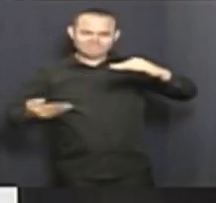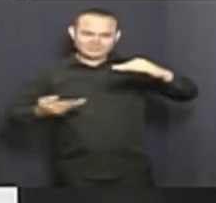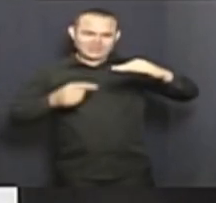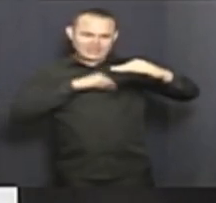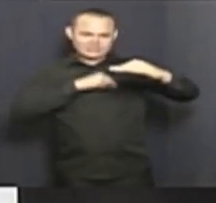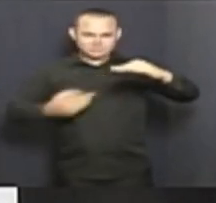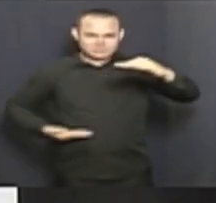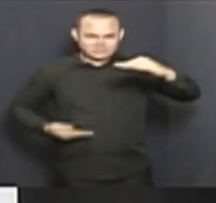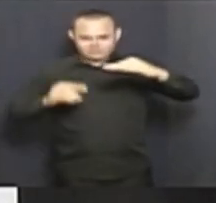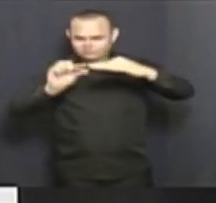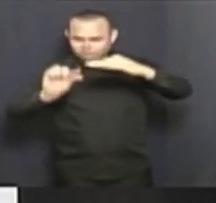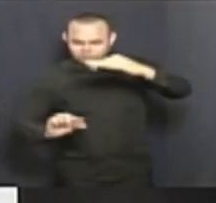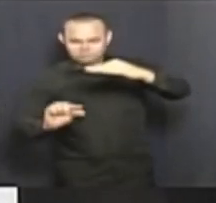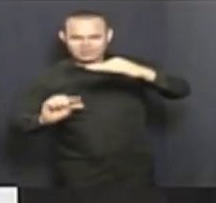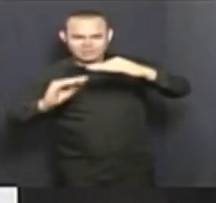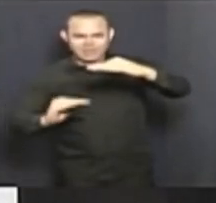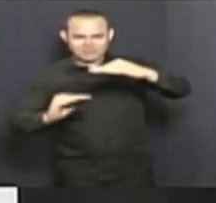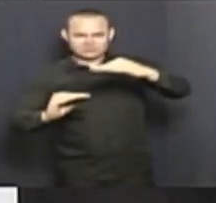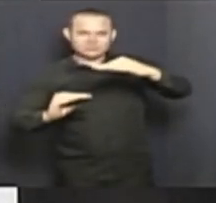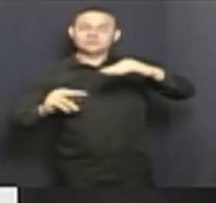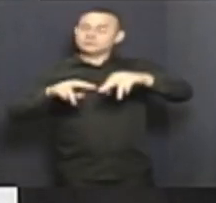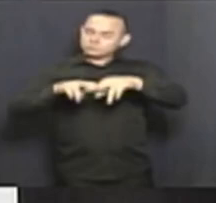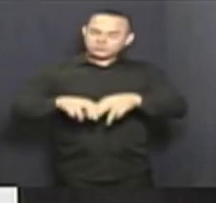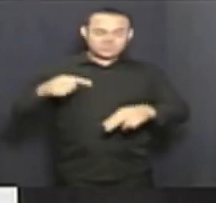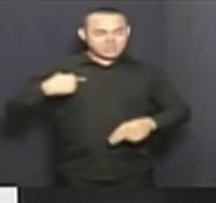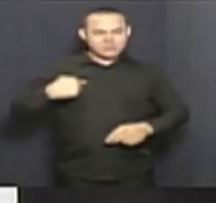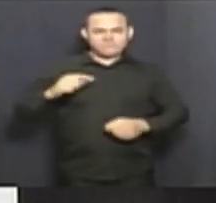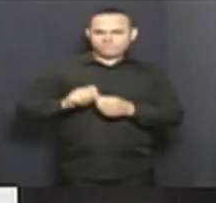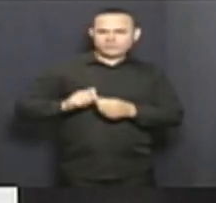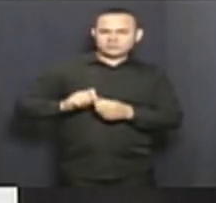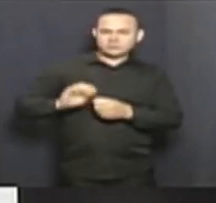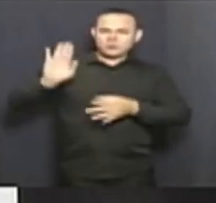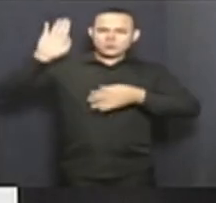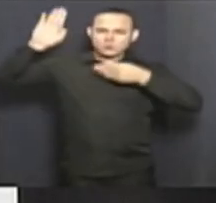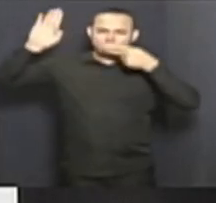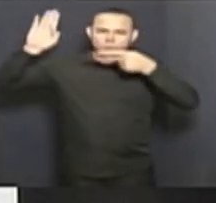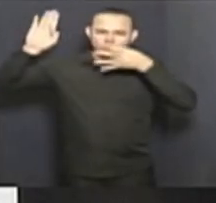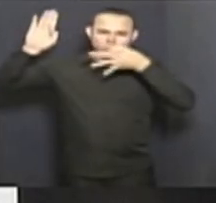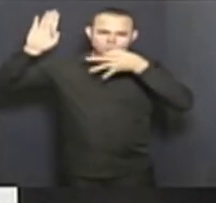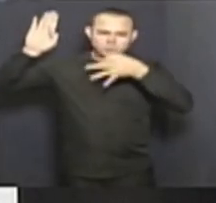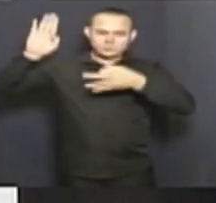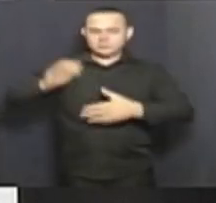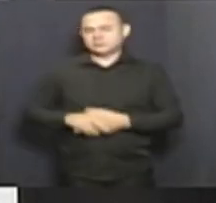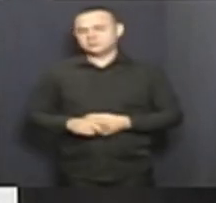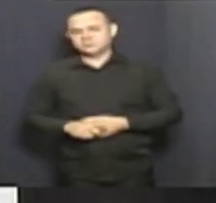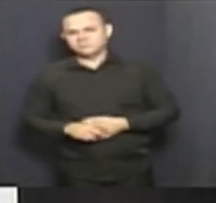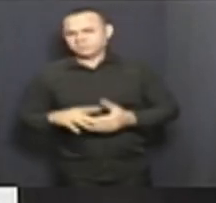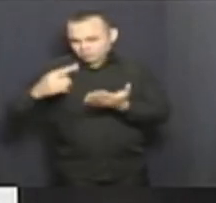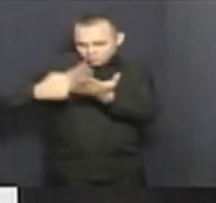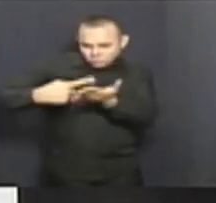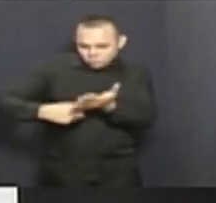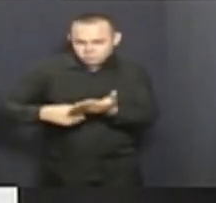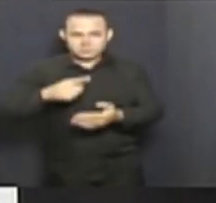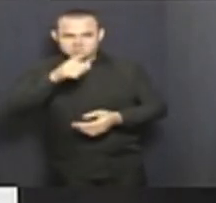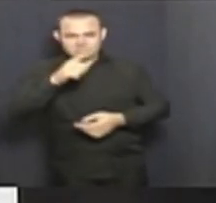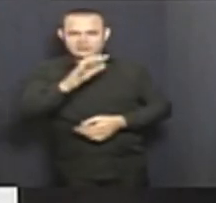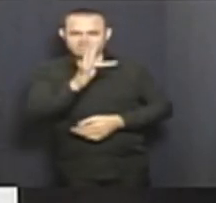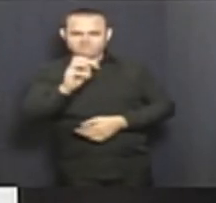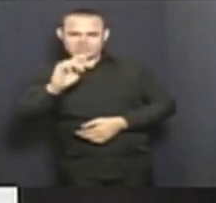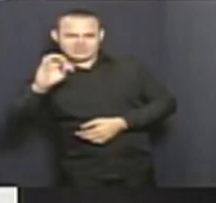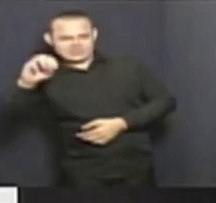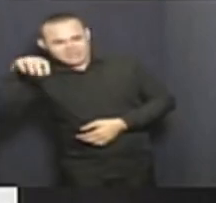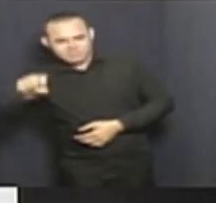governadoria fiz um compromisso na fetec miss estabelecer critérios objetivos para a contratação